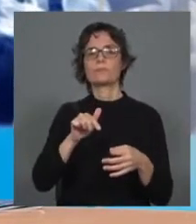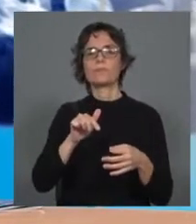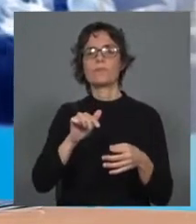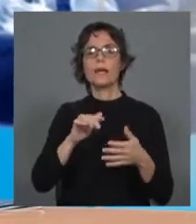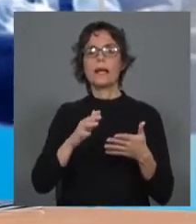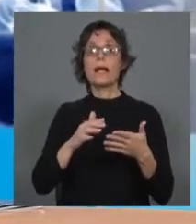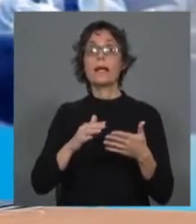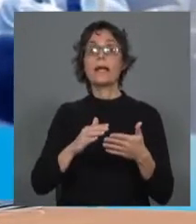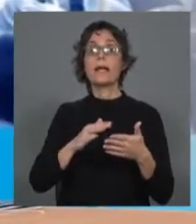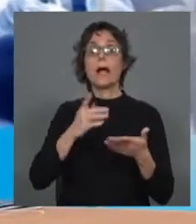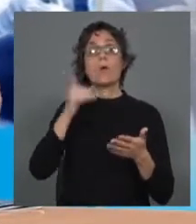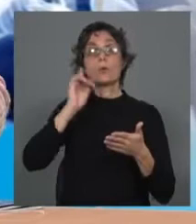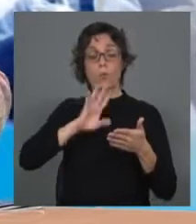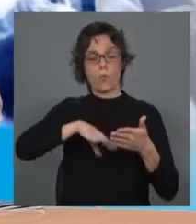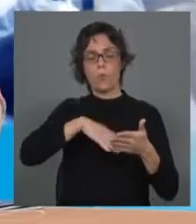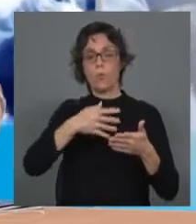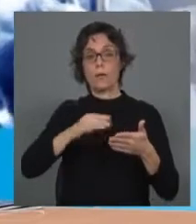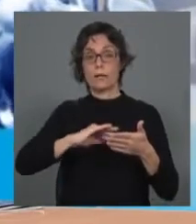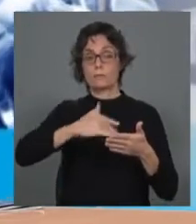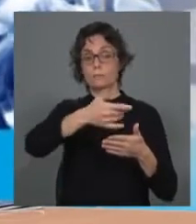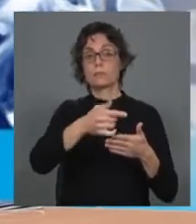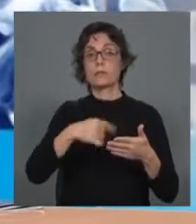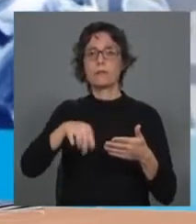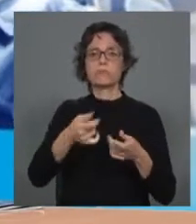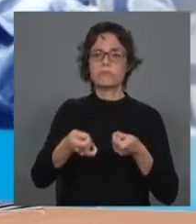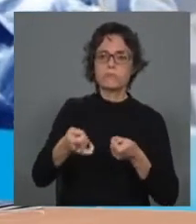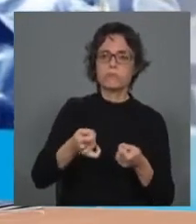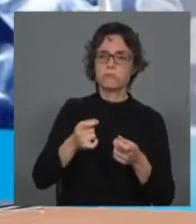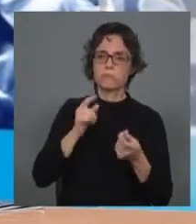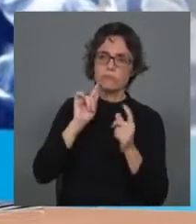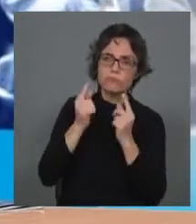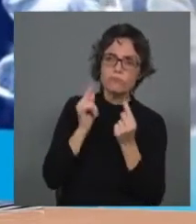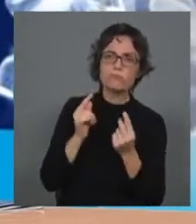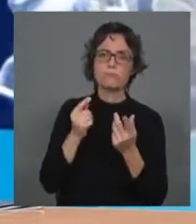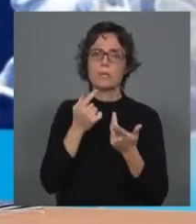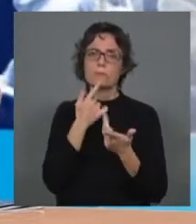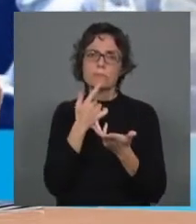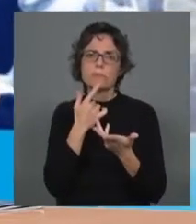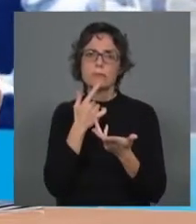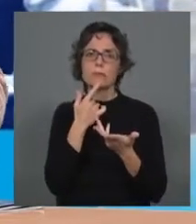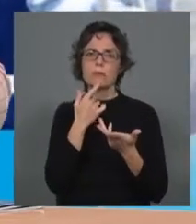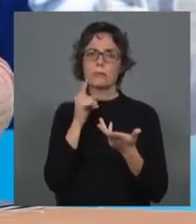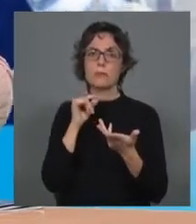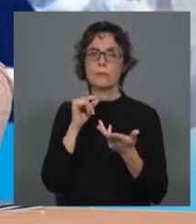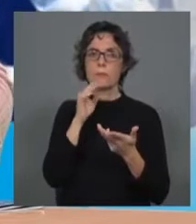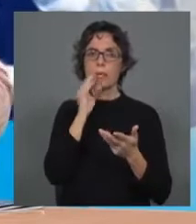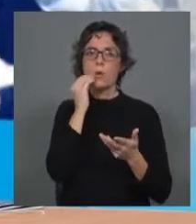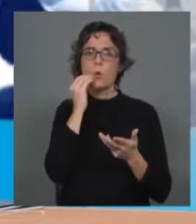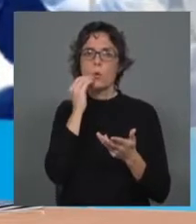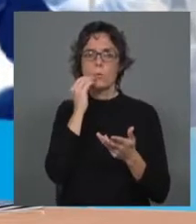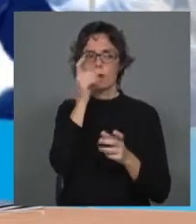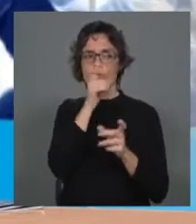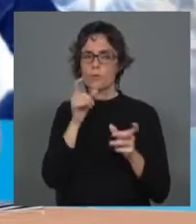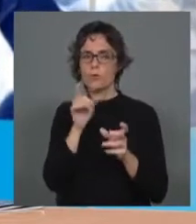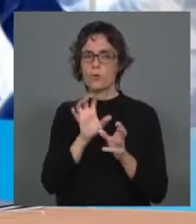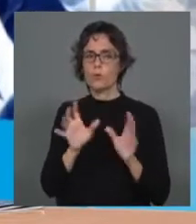mais encaminhado, que façamos uma reunião com todas as entidades, para que possamos verificar se o calendário está atendendo também ao